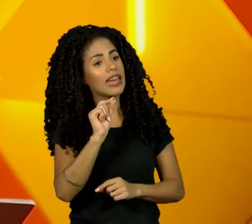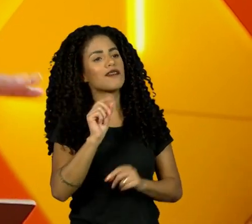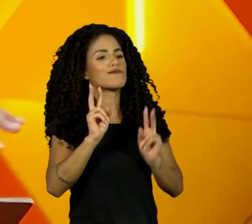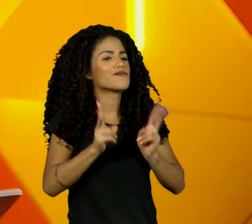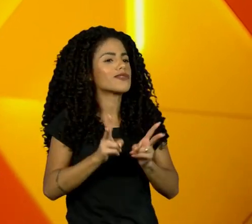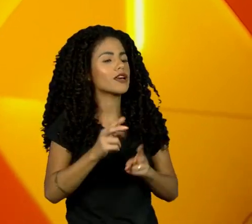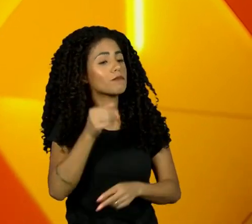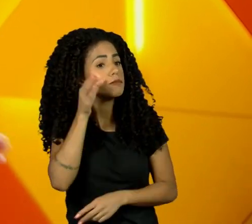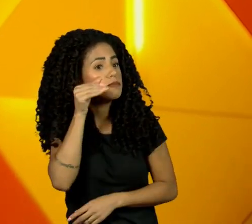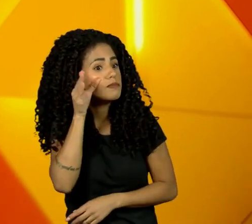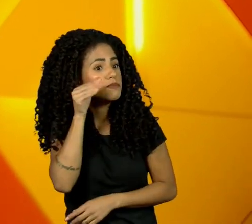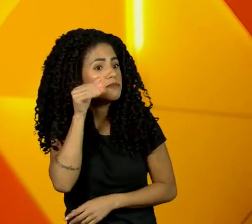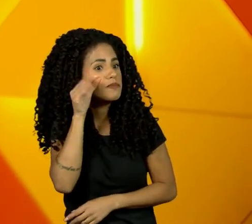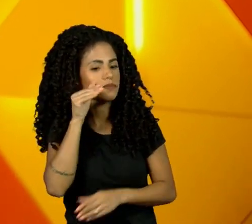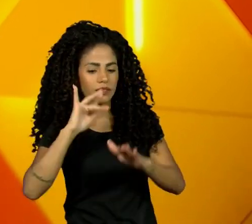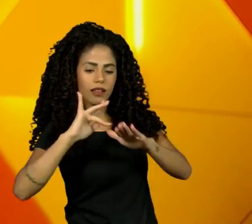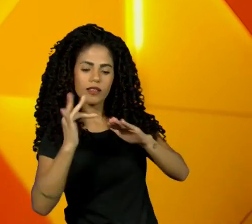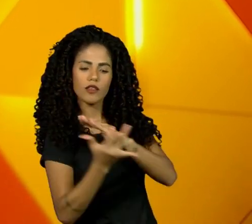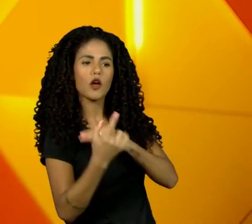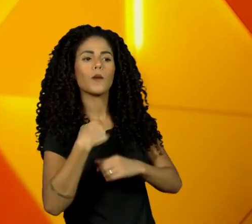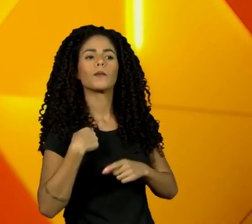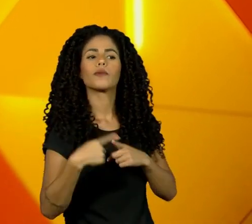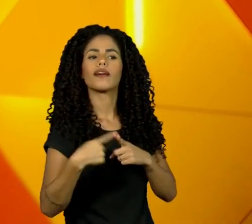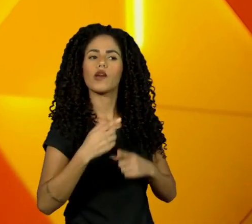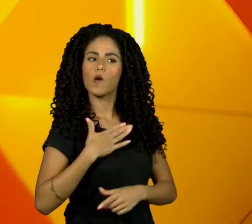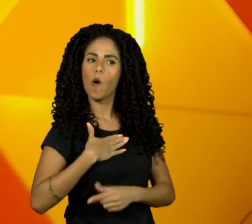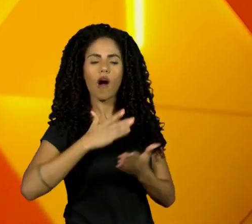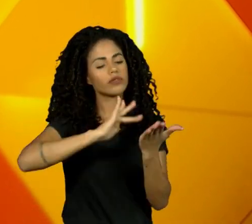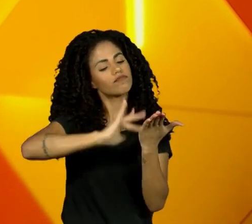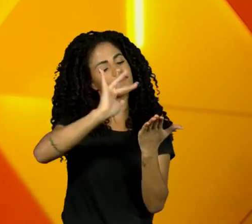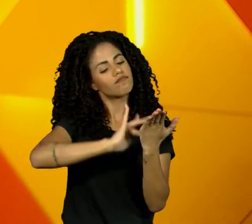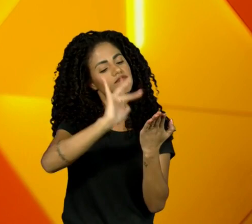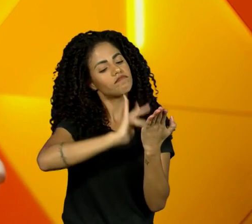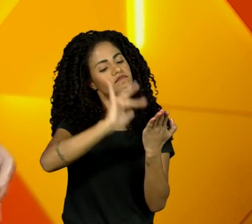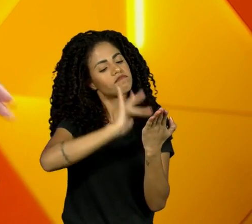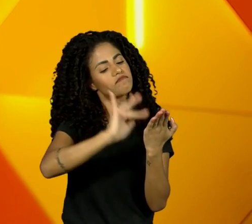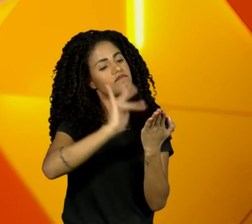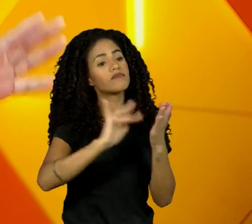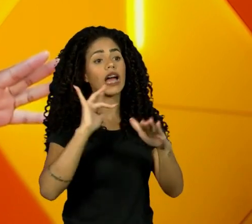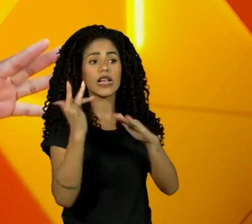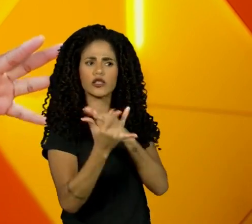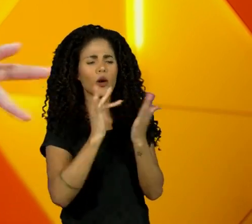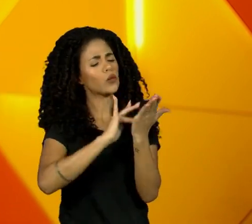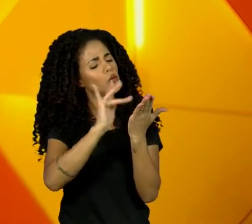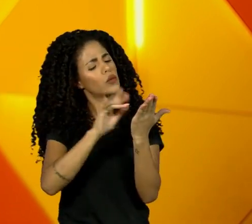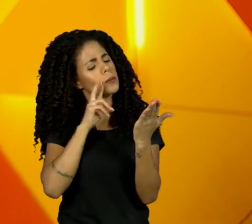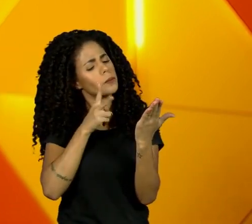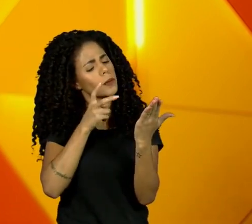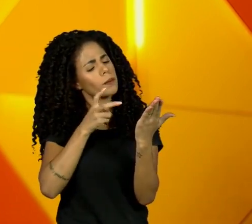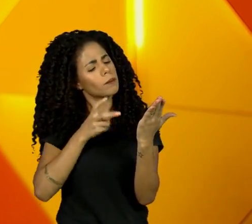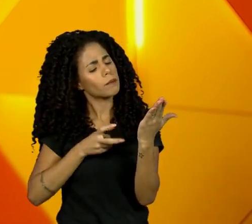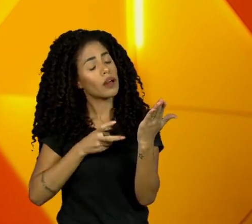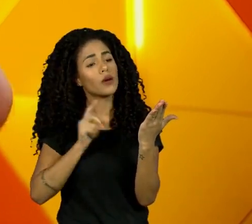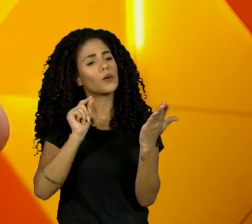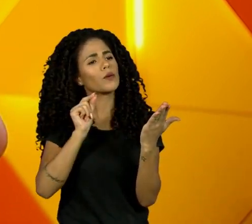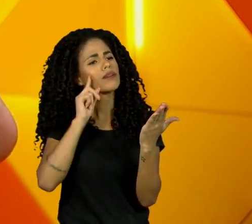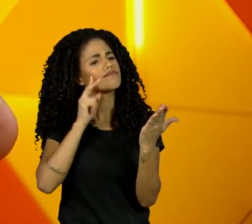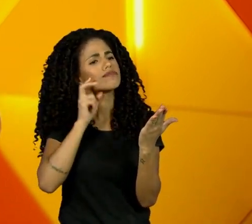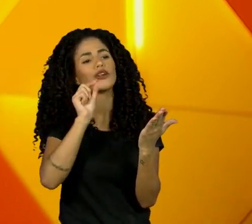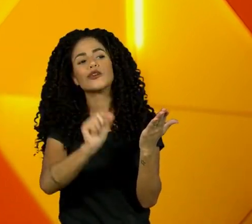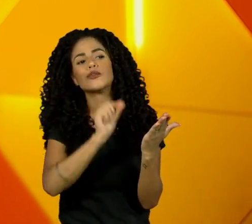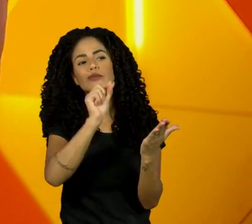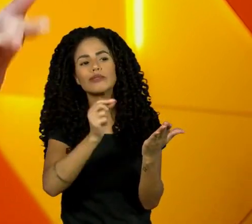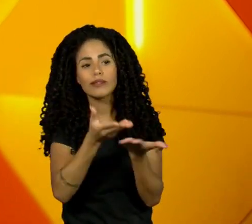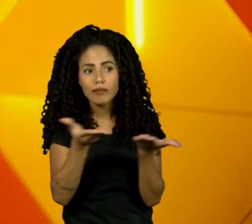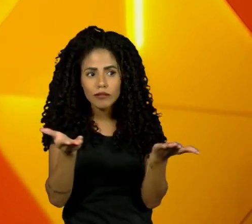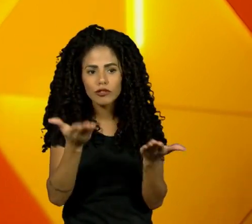boa espectadora de redes sociais, que eu gosto de ficar ali rolando feed de rede social, eu tenho a impressão que o que mais tem chamado a